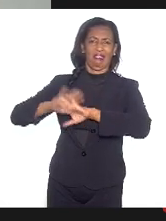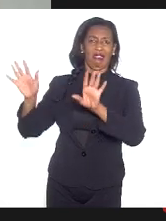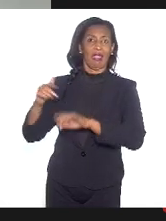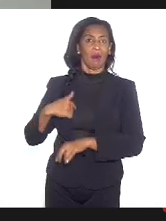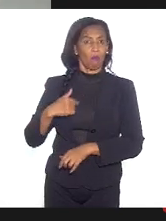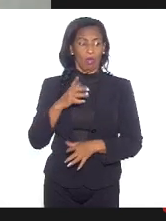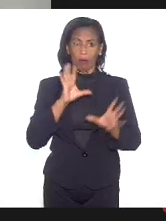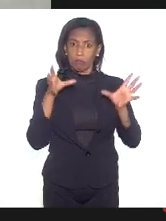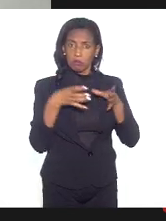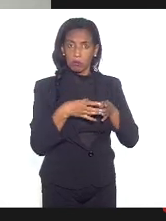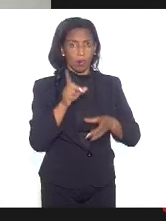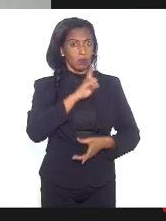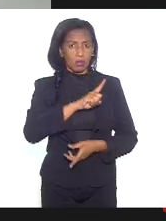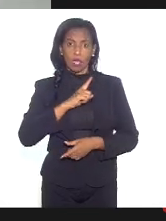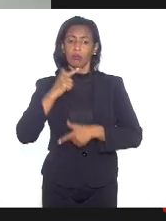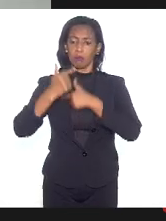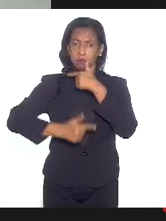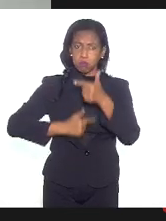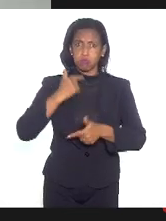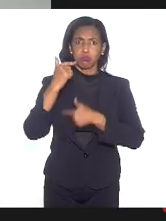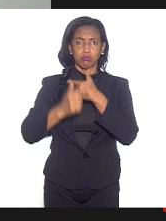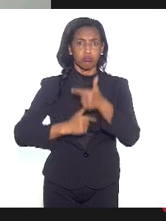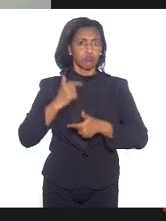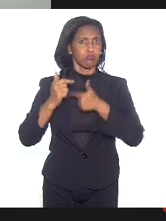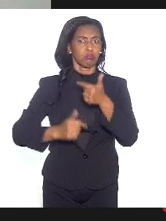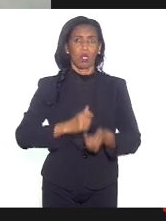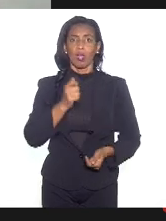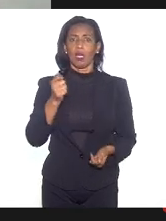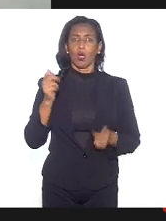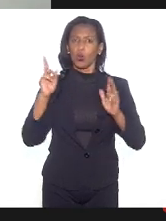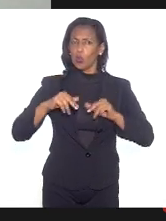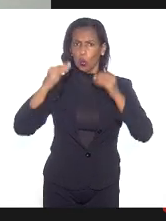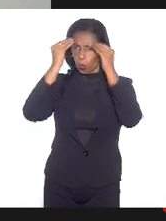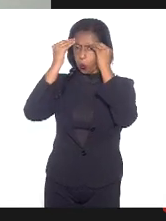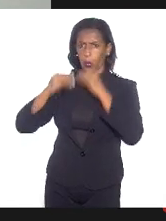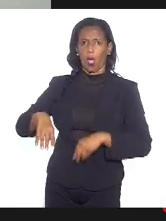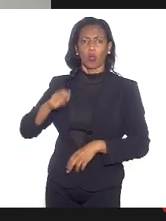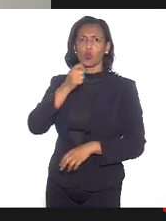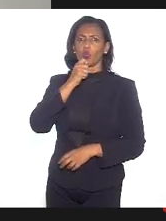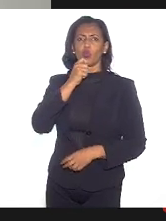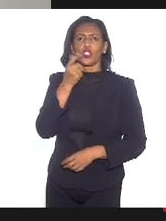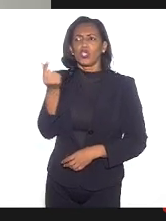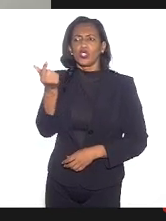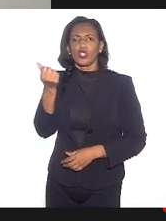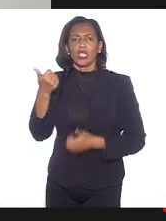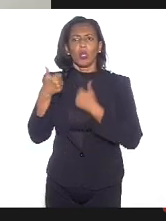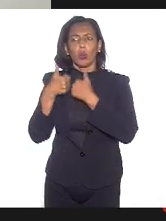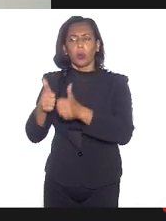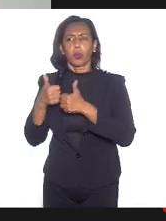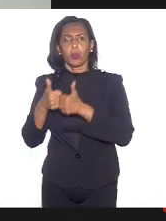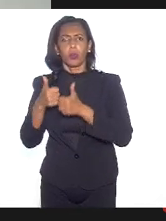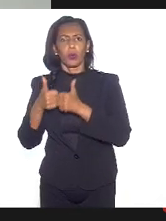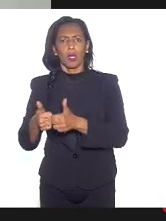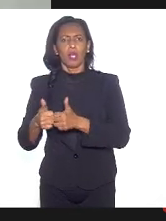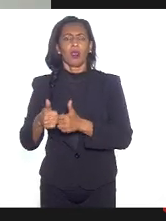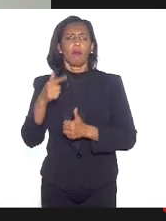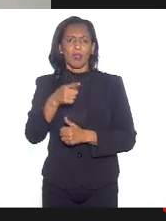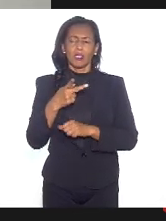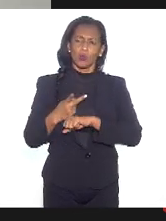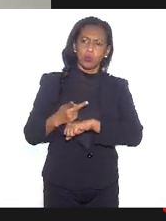lutando, buscando, às vezes sem ter dinheiro de passagem, mas lutando em